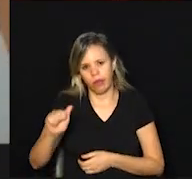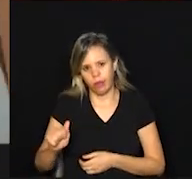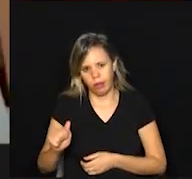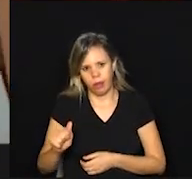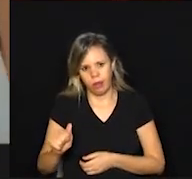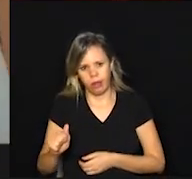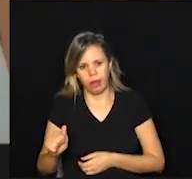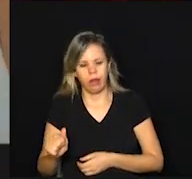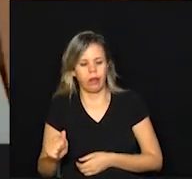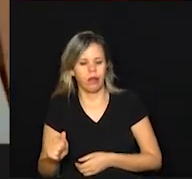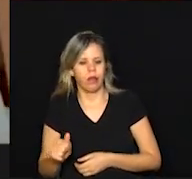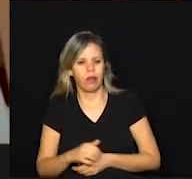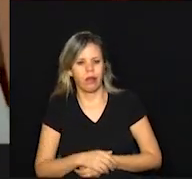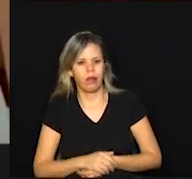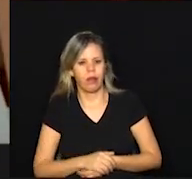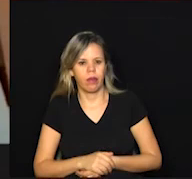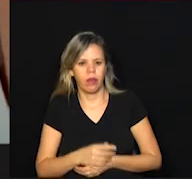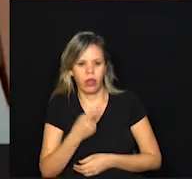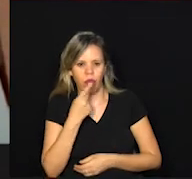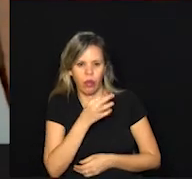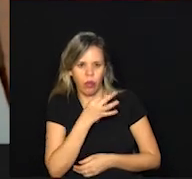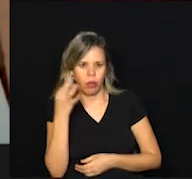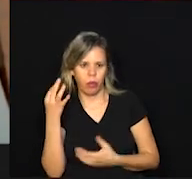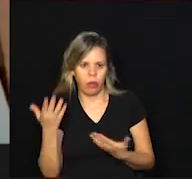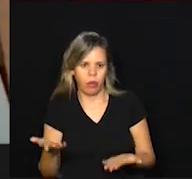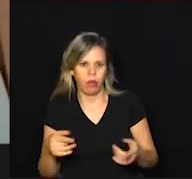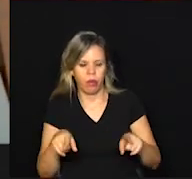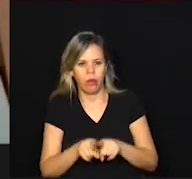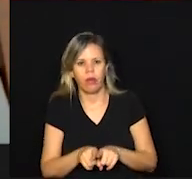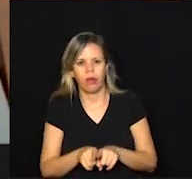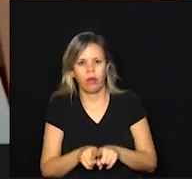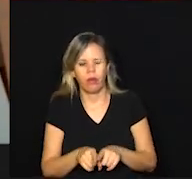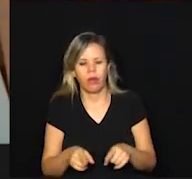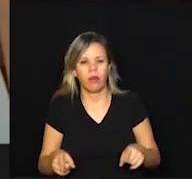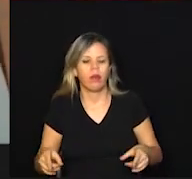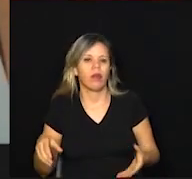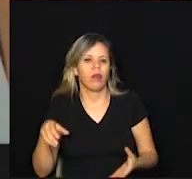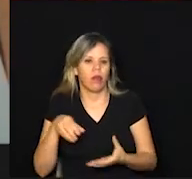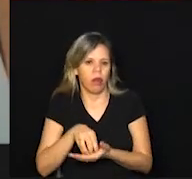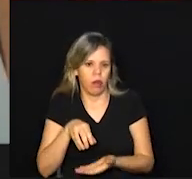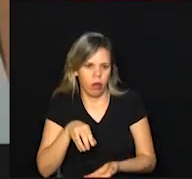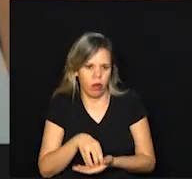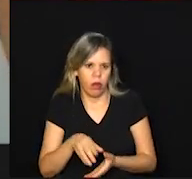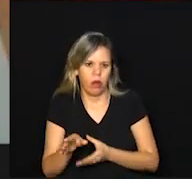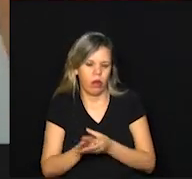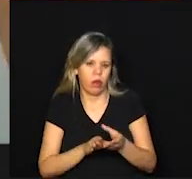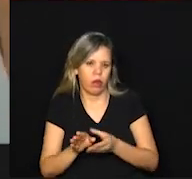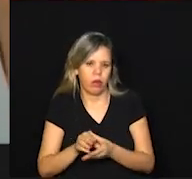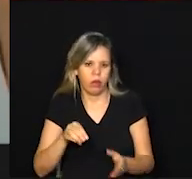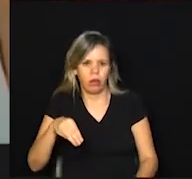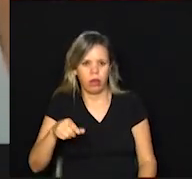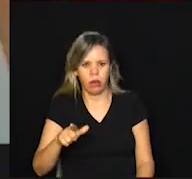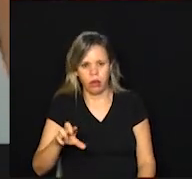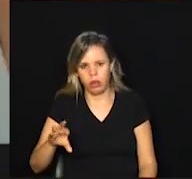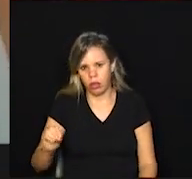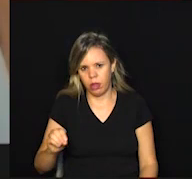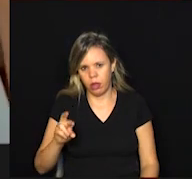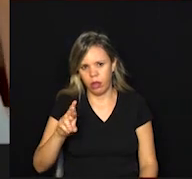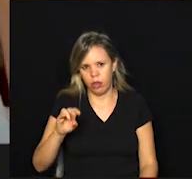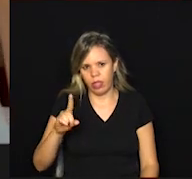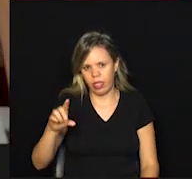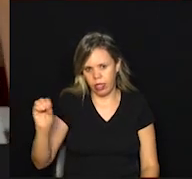a Lúcia Castro falou muito bem também nome de uma câmera do Conselho Marcelo Ricardo